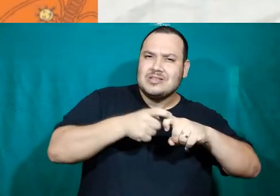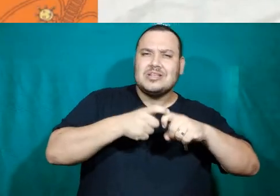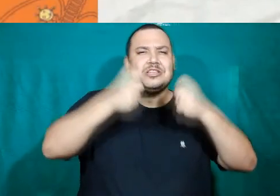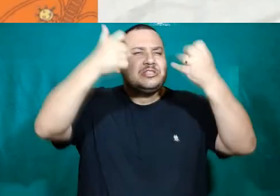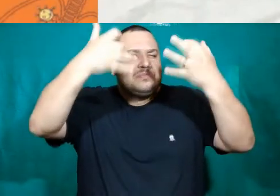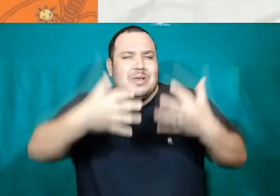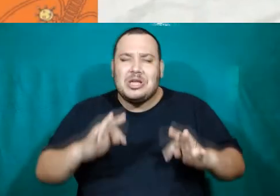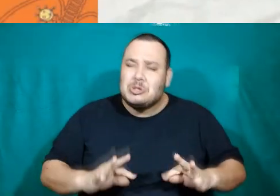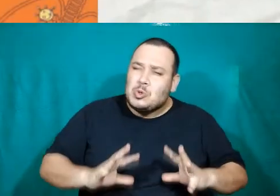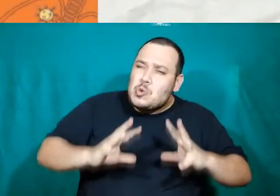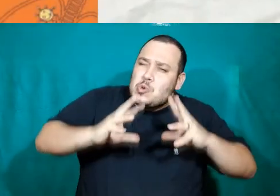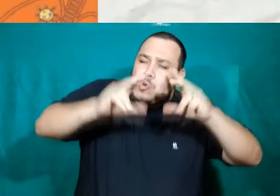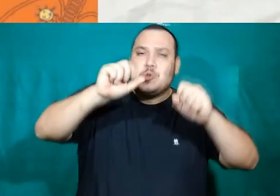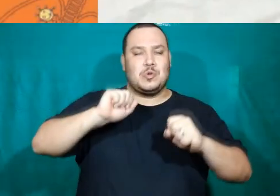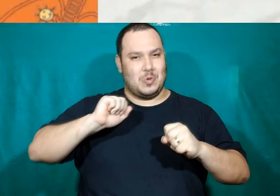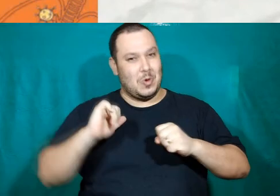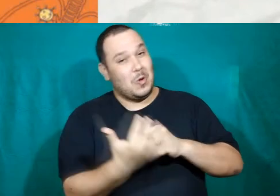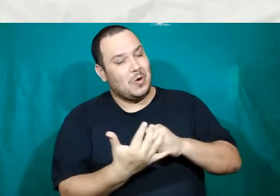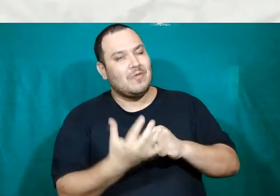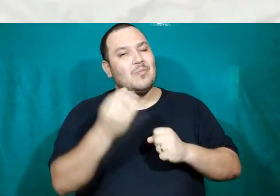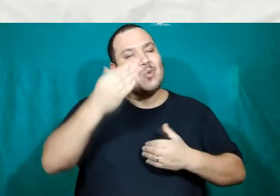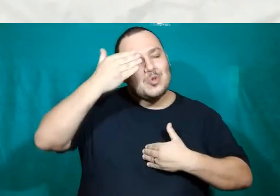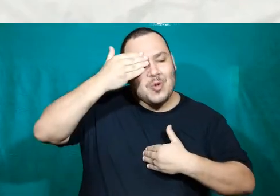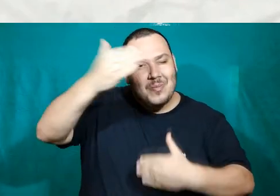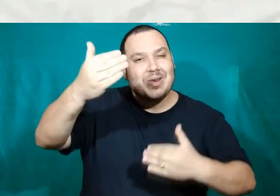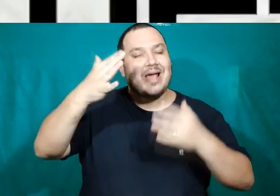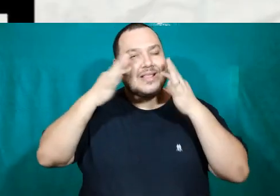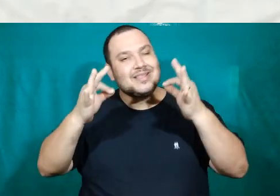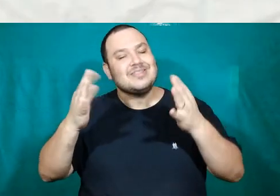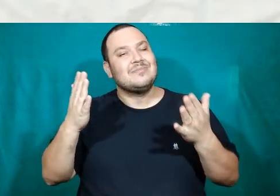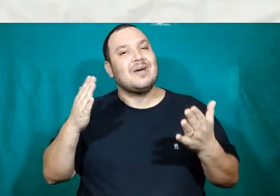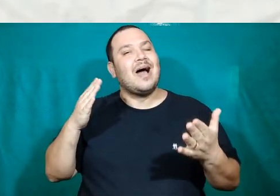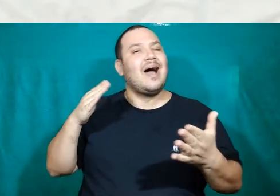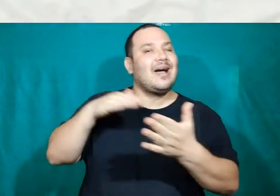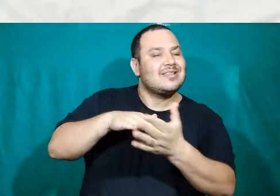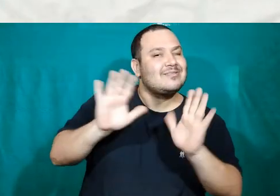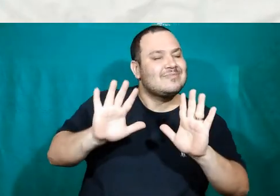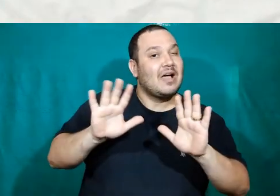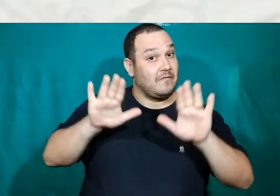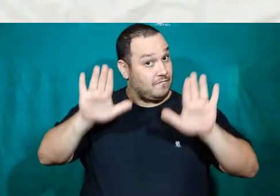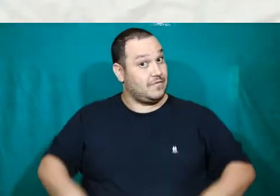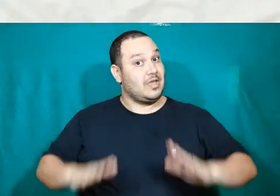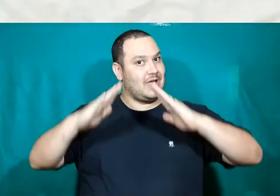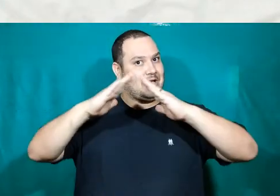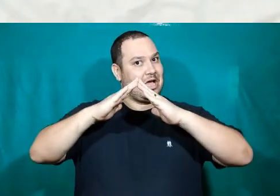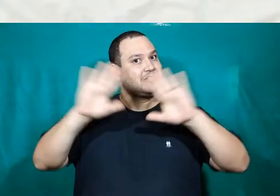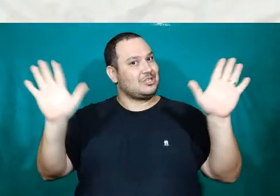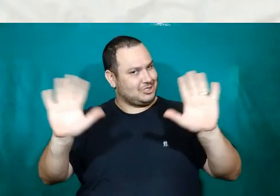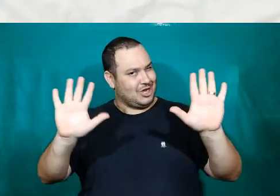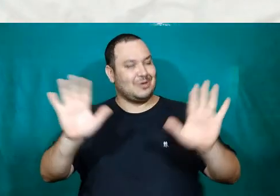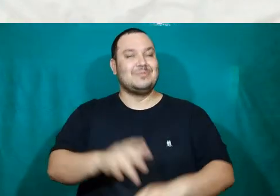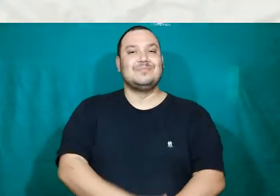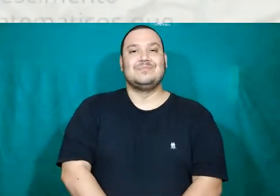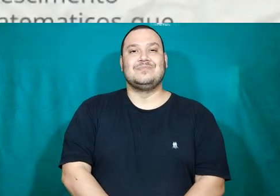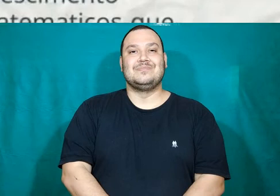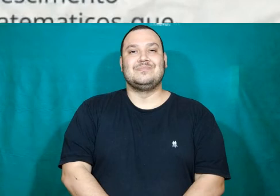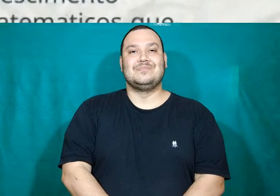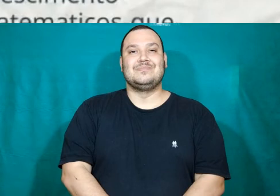tudo o que você precisa saber sobre o coronavírus. Obrigado pela atenção e hashtag fique em casa. Até mais.